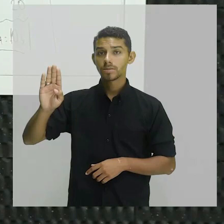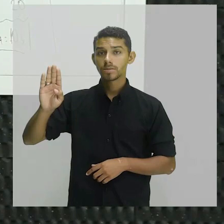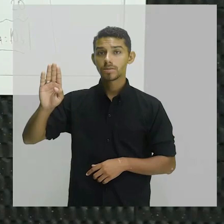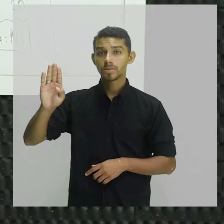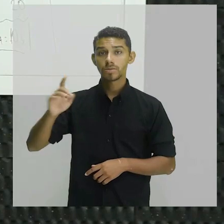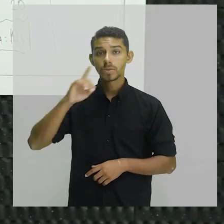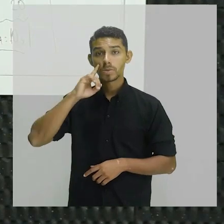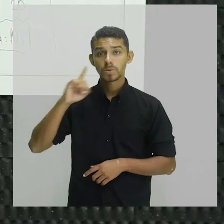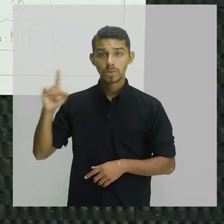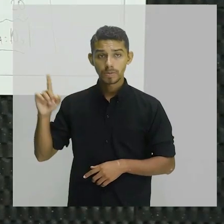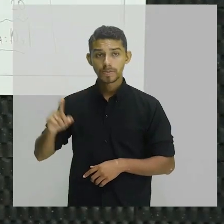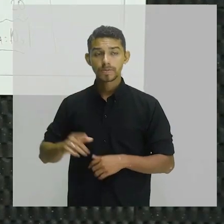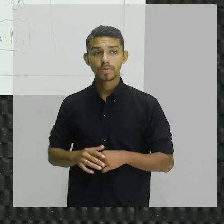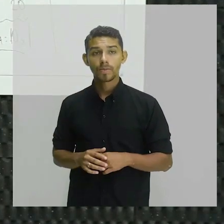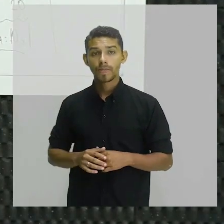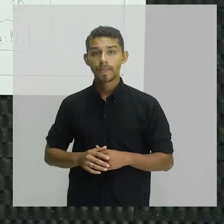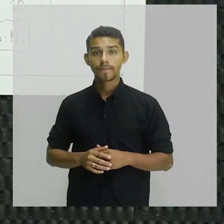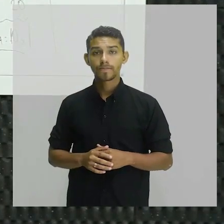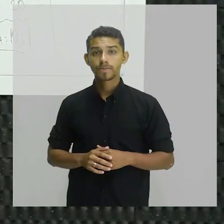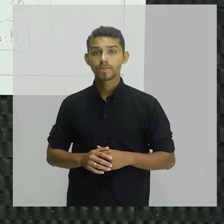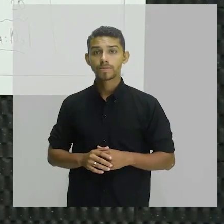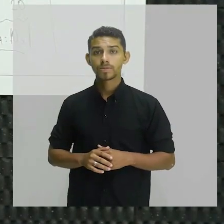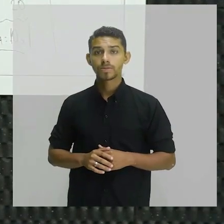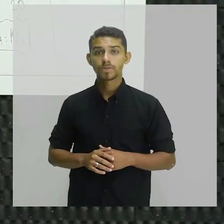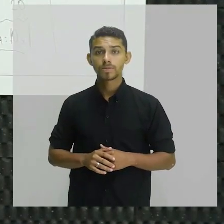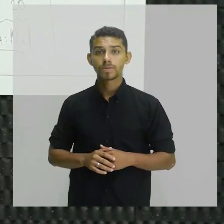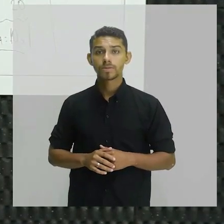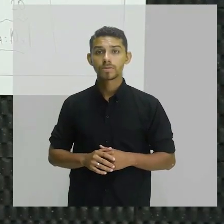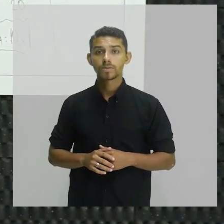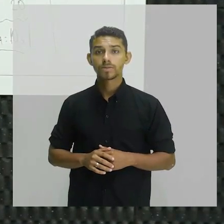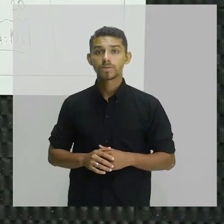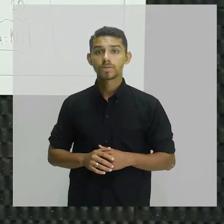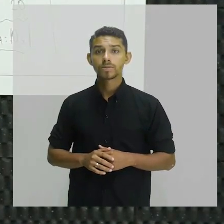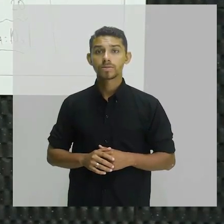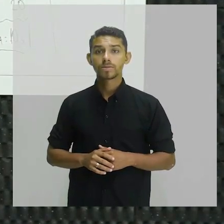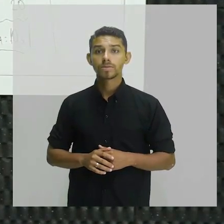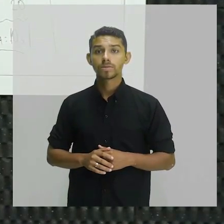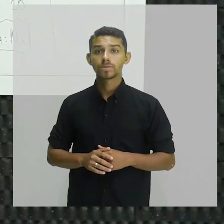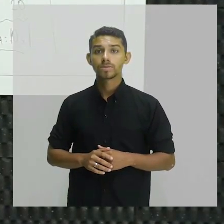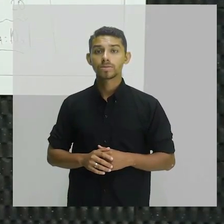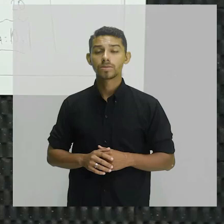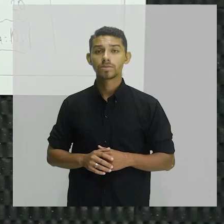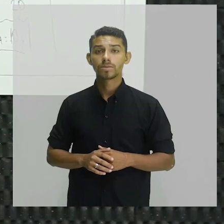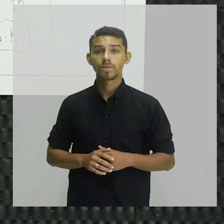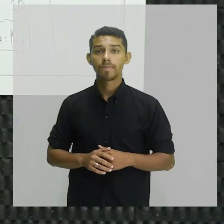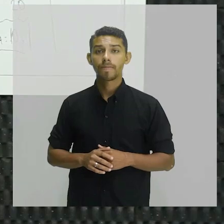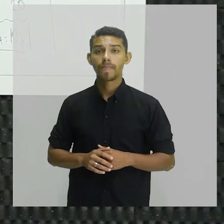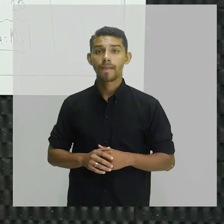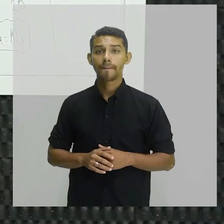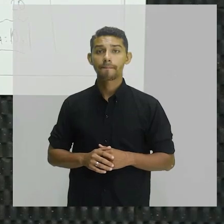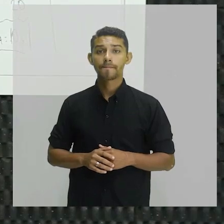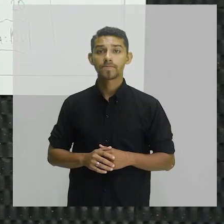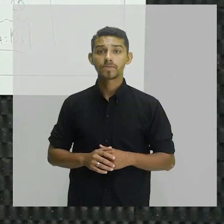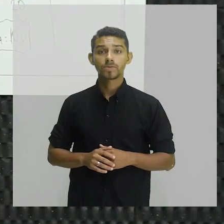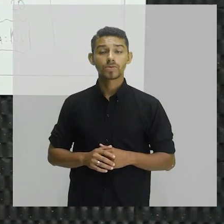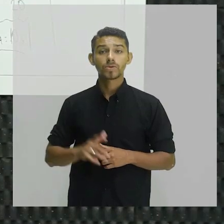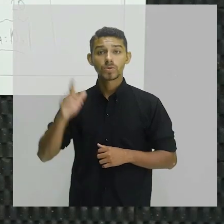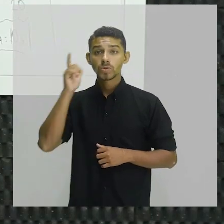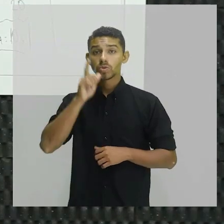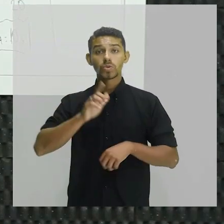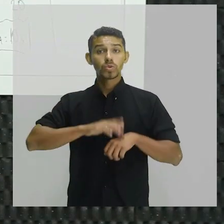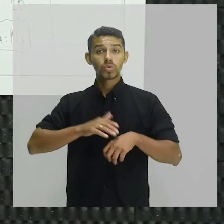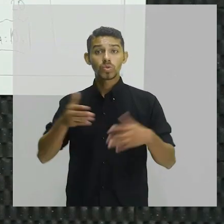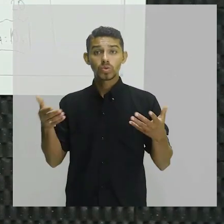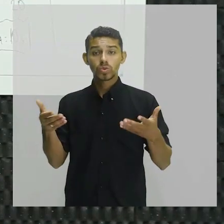Olha aqui, ó. No B, ele vai sair, não é? Vai ser dos mais 500 metros, né? Então, ele vai chegar aqui, ó.